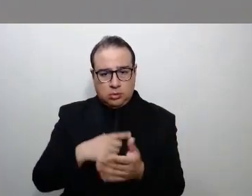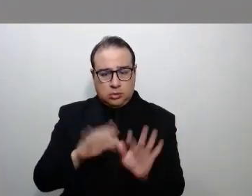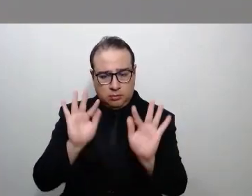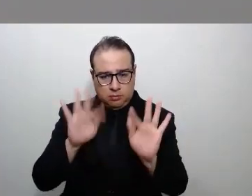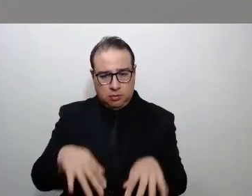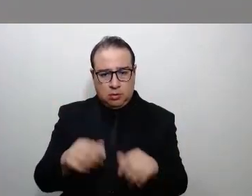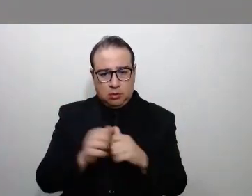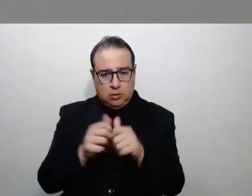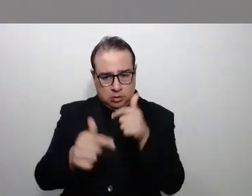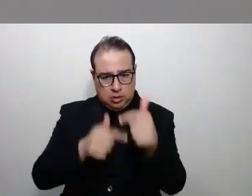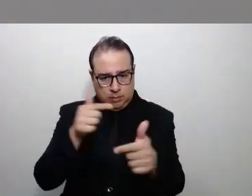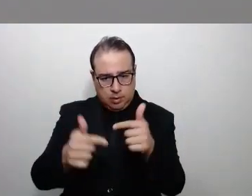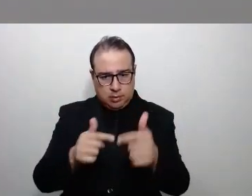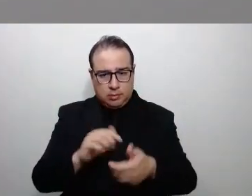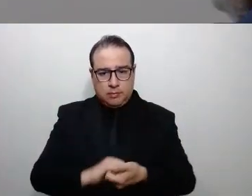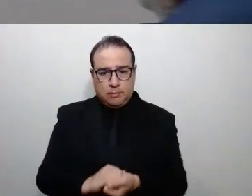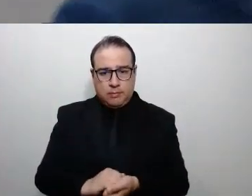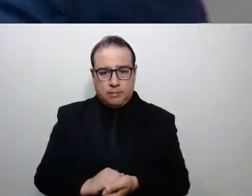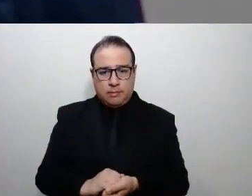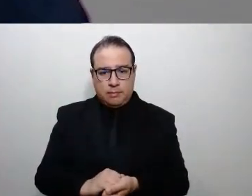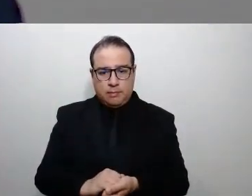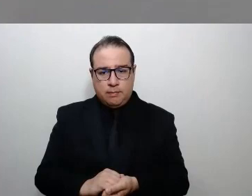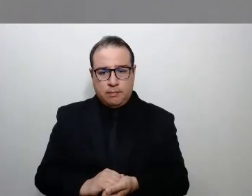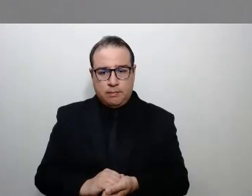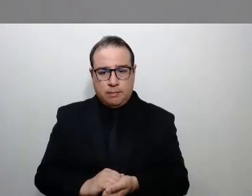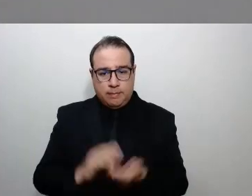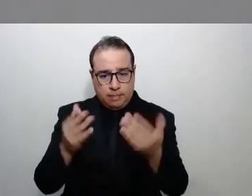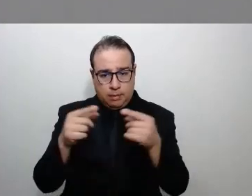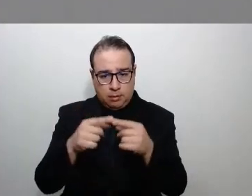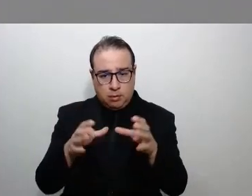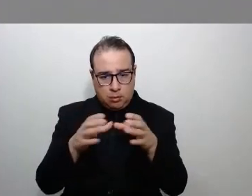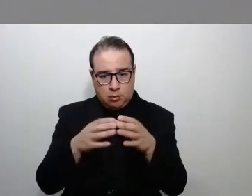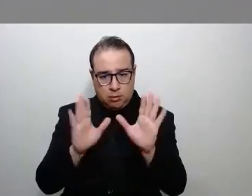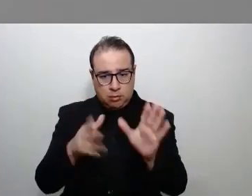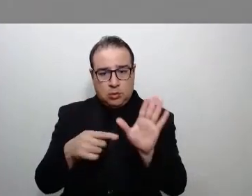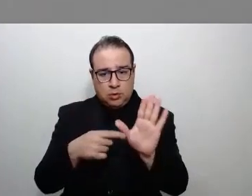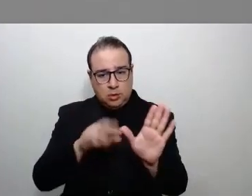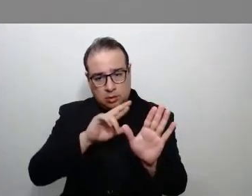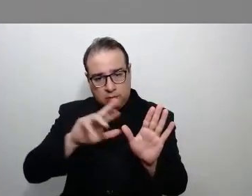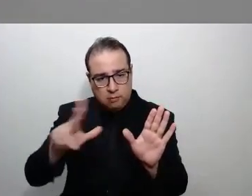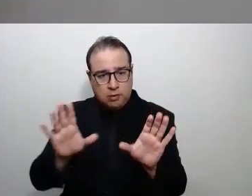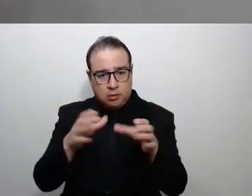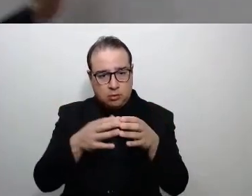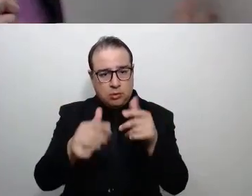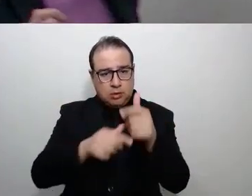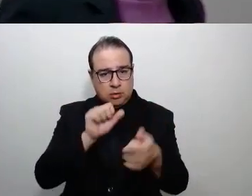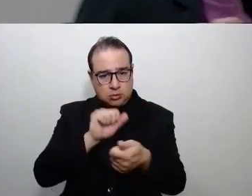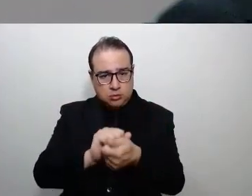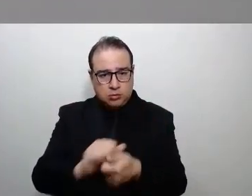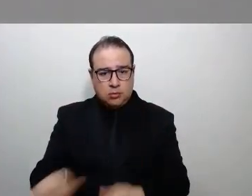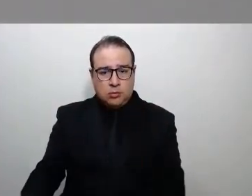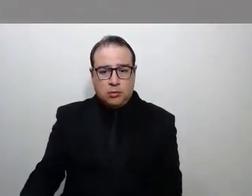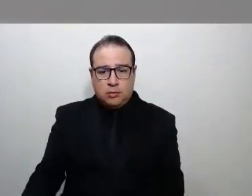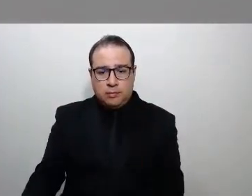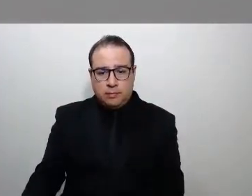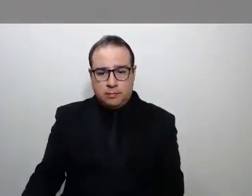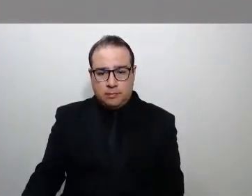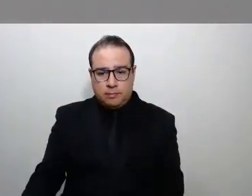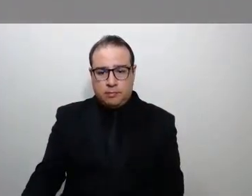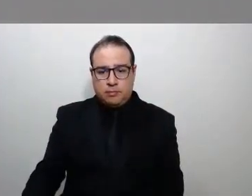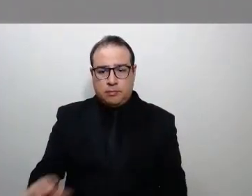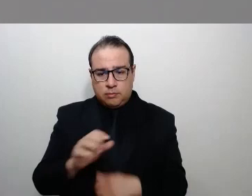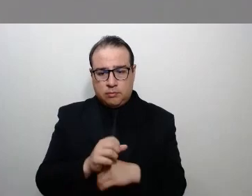dos trabalhos compõe a mesa de honra suas excelências as senhoras e os